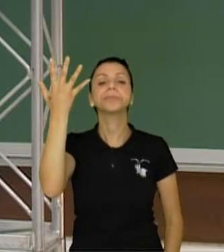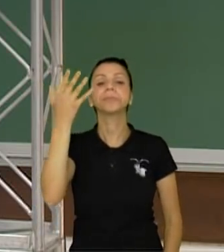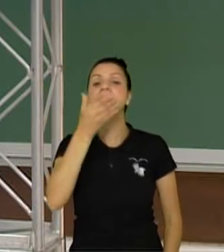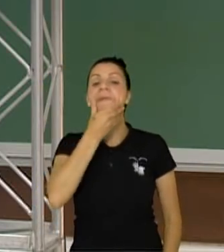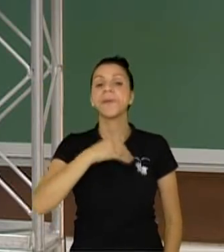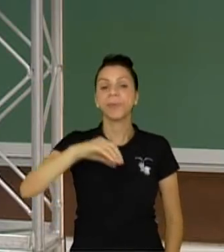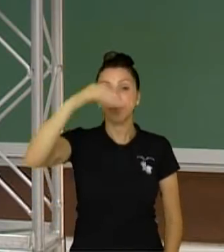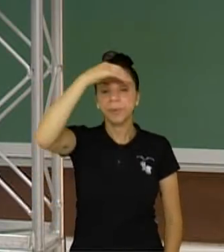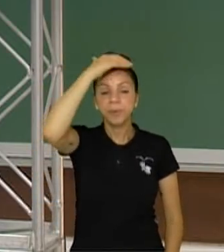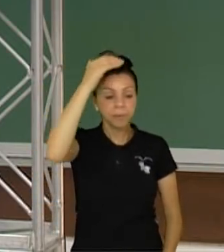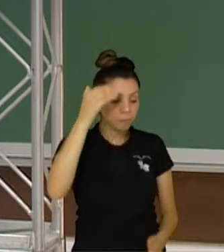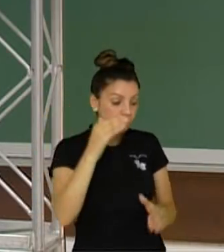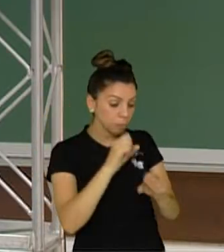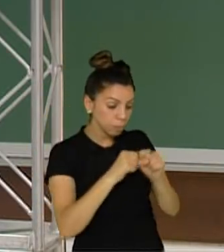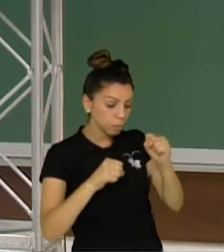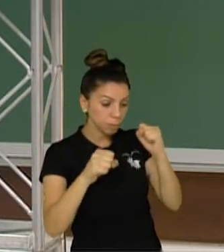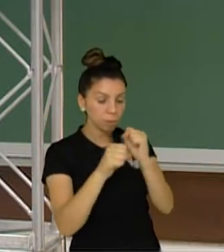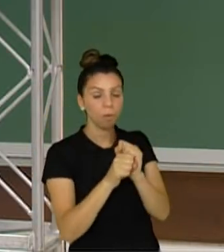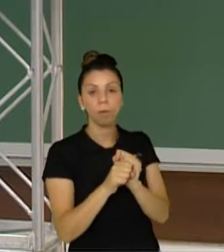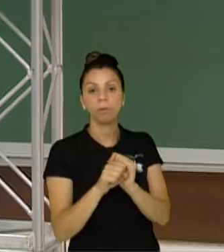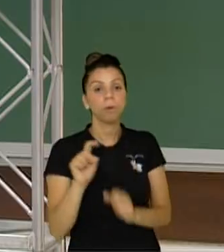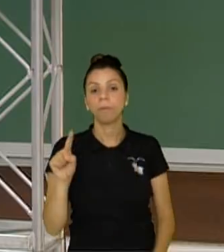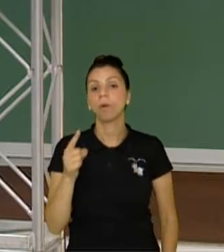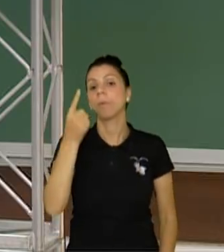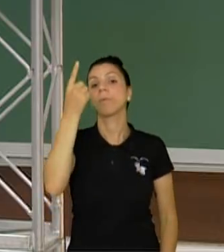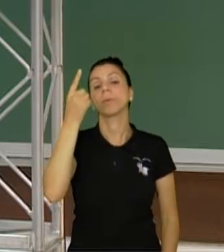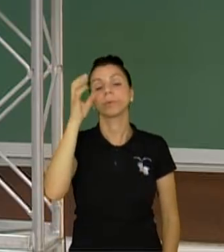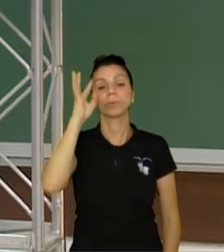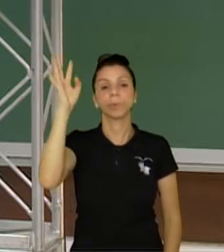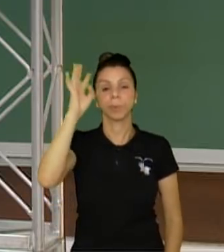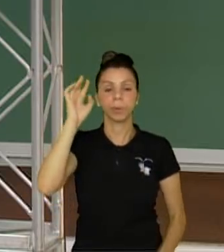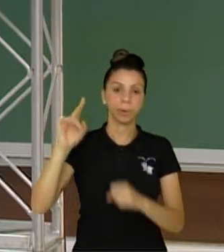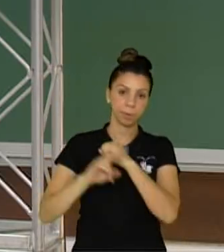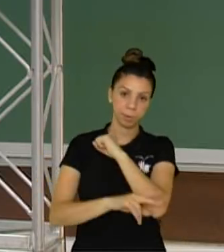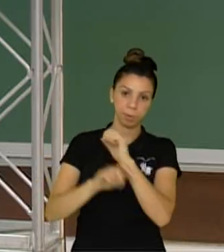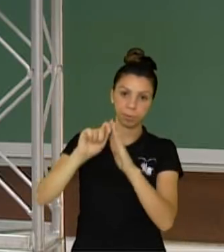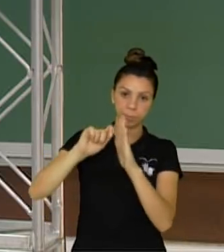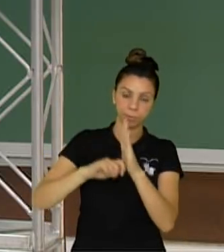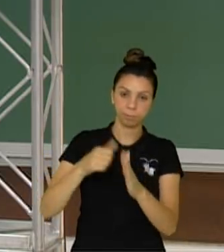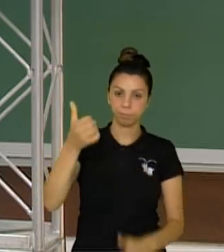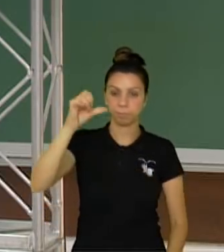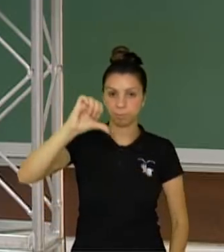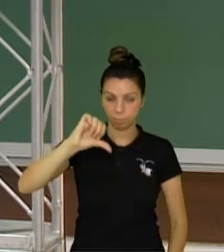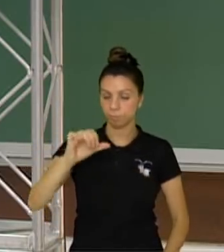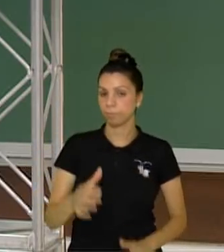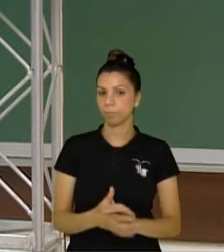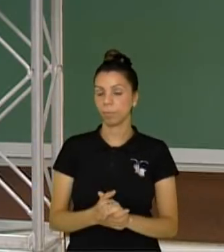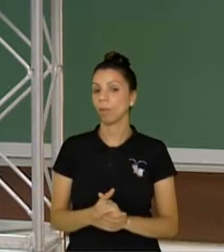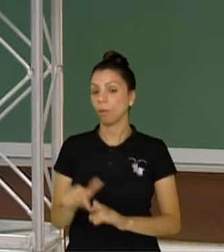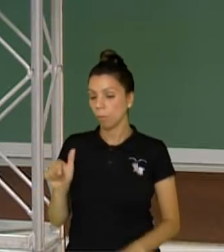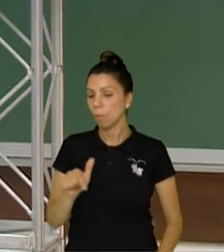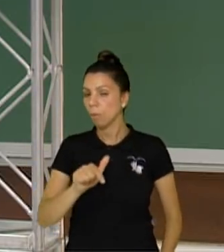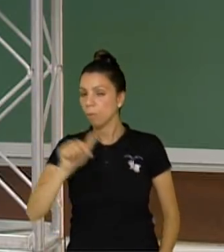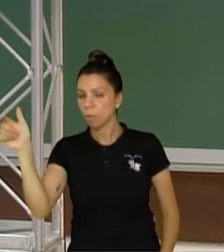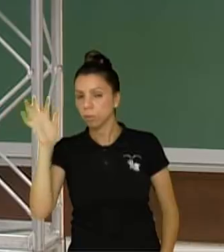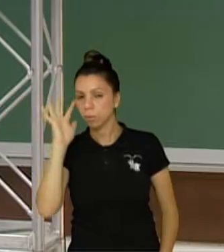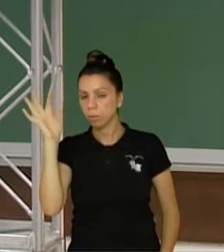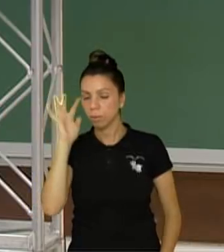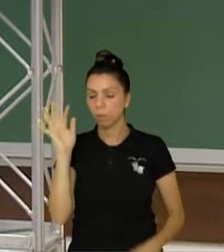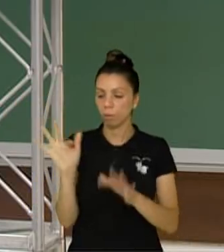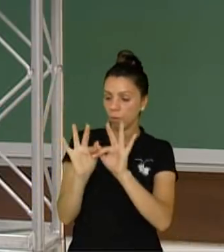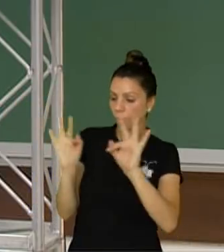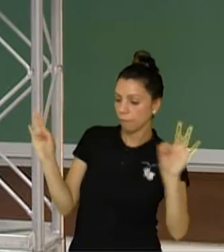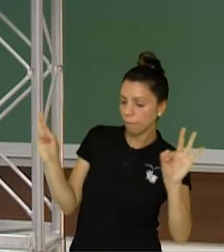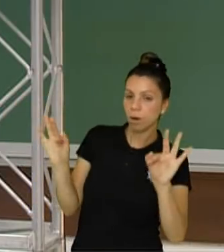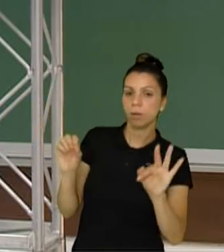darwinismo social não foi a única teoria racial do século XIX. O darwinismo social que trabalhou com aquela frase